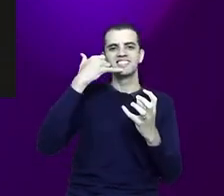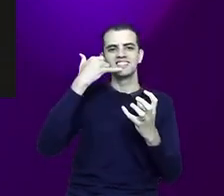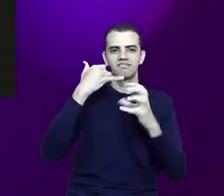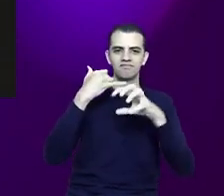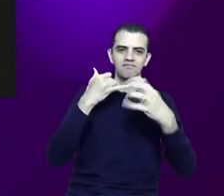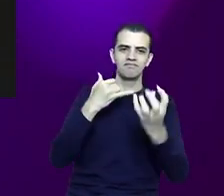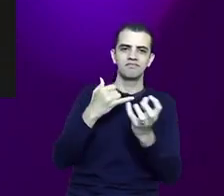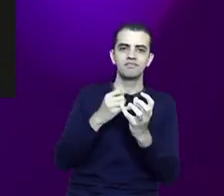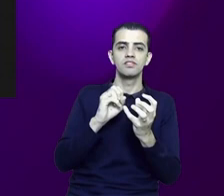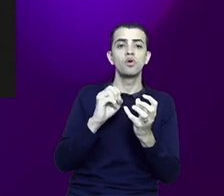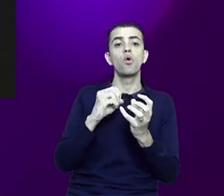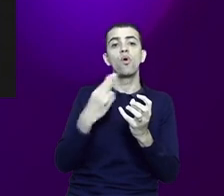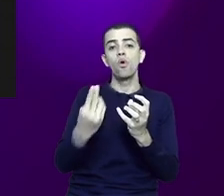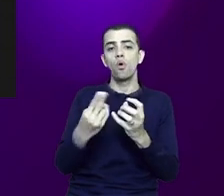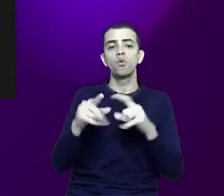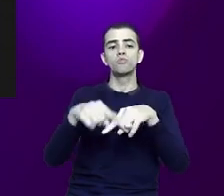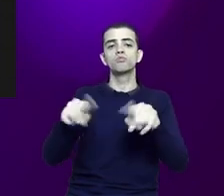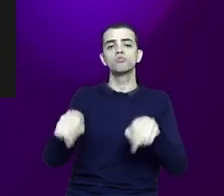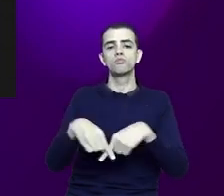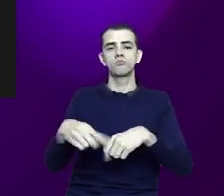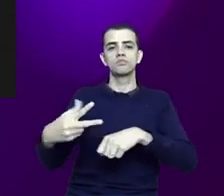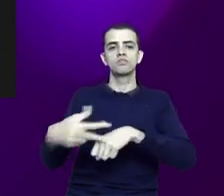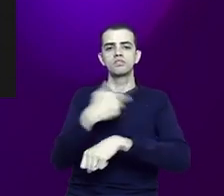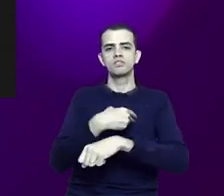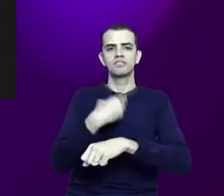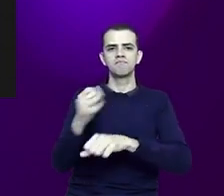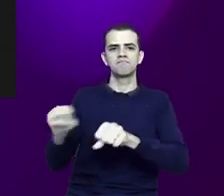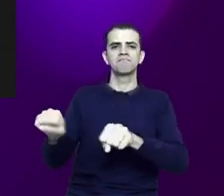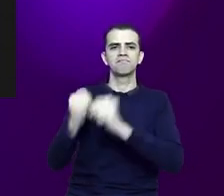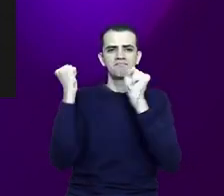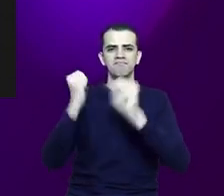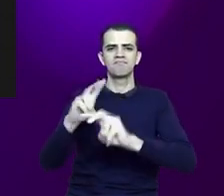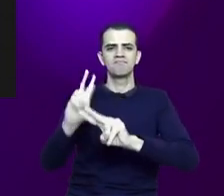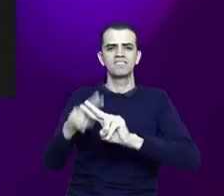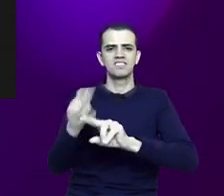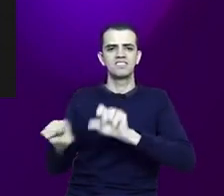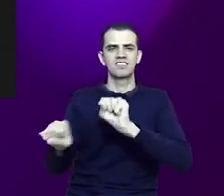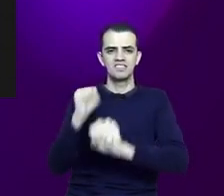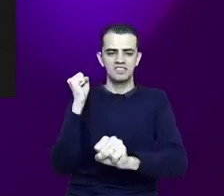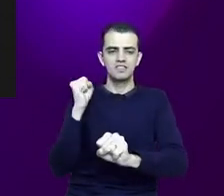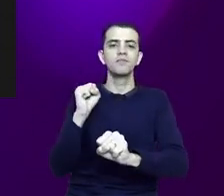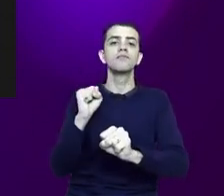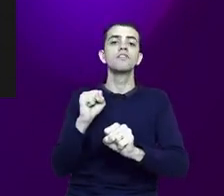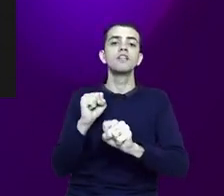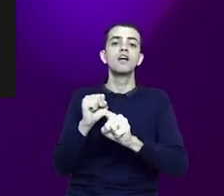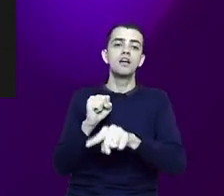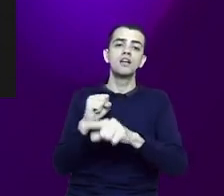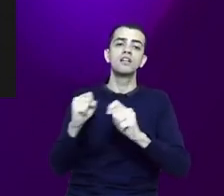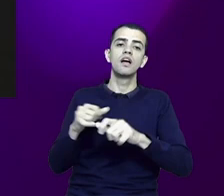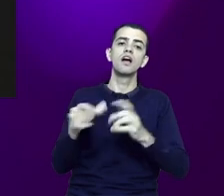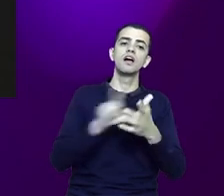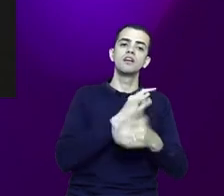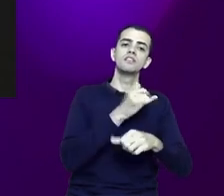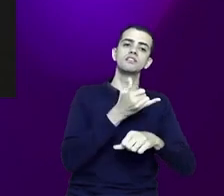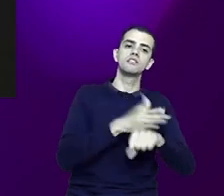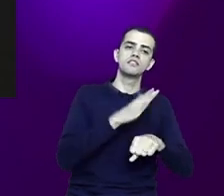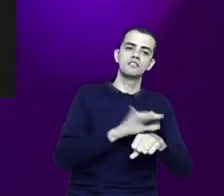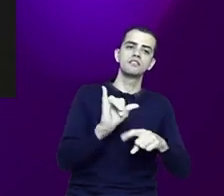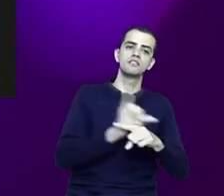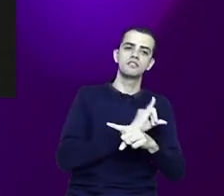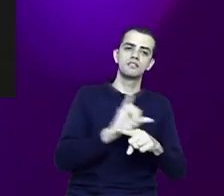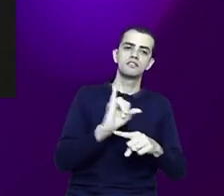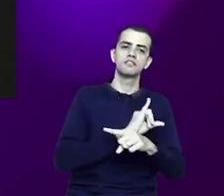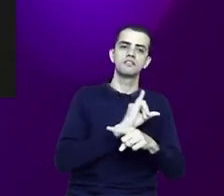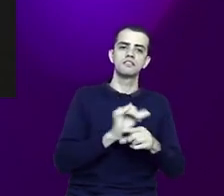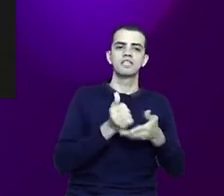então para uma sala de cirurgia, um caso de trauma, aqui uma fratura de úmero proximal, que a gente fez o planejamento, a redução no computador e levou lá para a